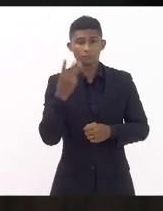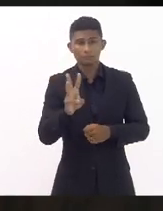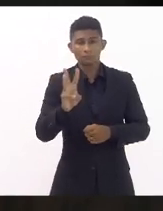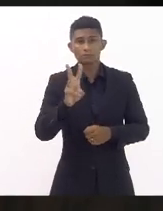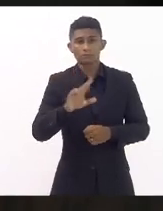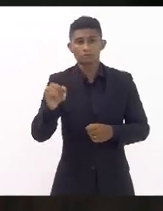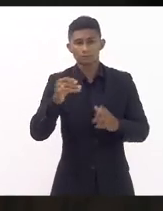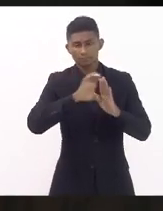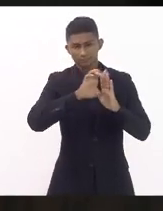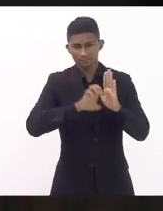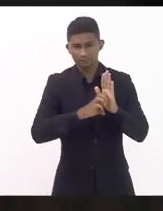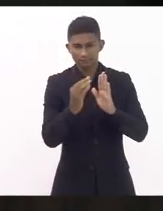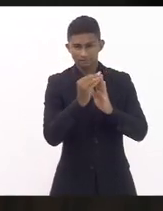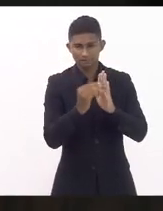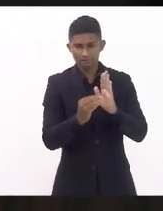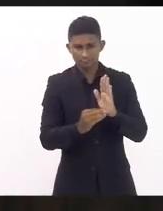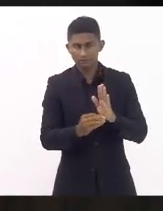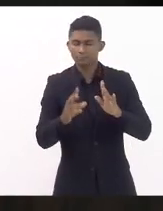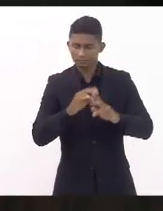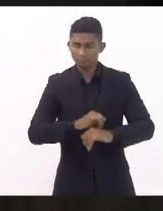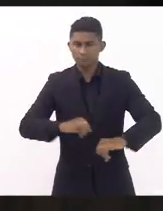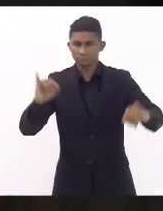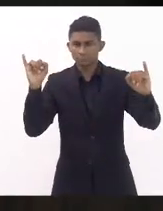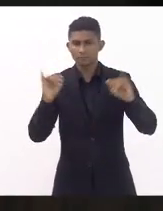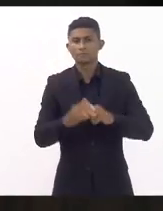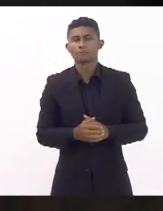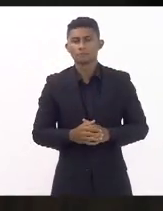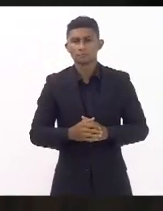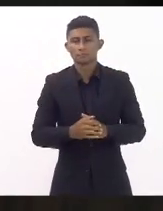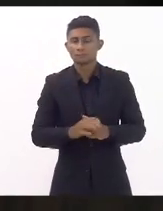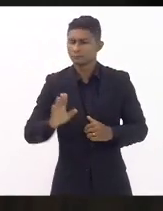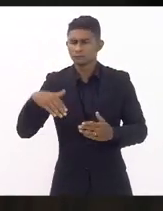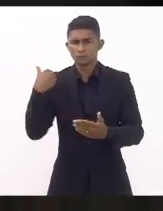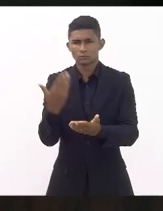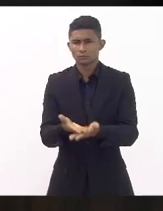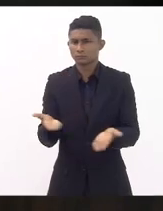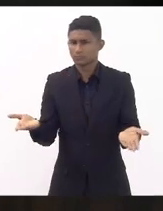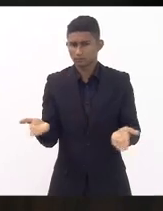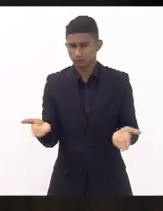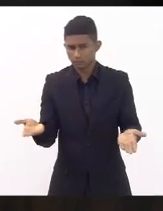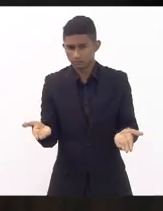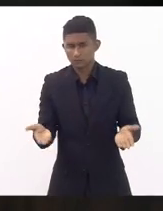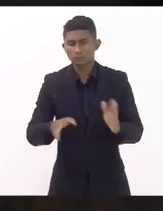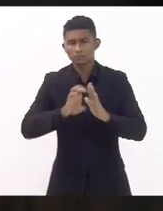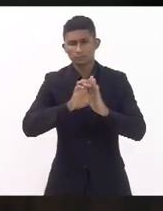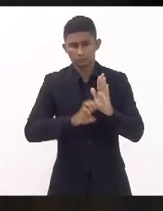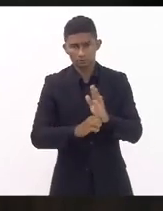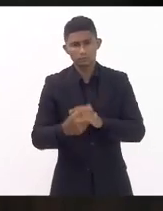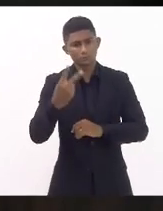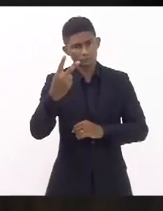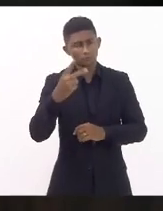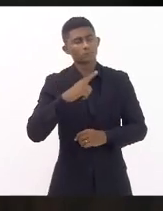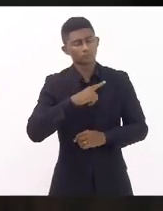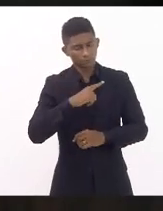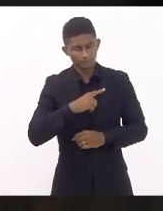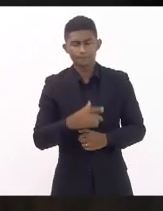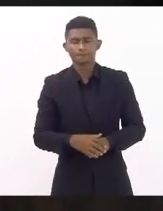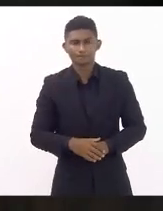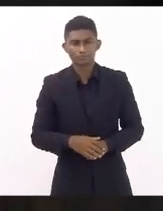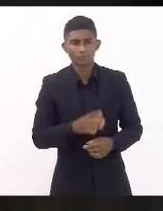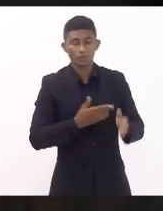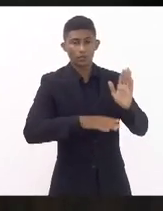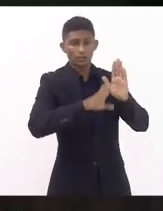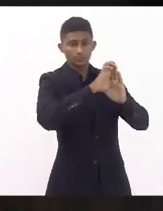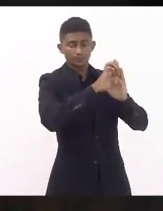de emendas. Já anunciando que há, até o momento, até o presente momento, 2 emendas. Em discussão única, projeto